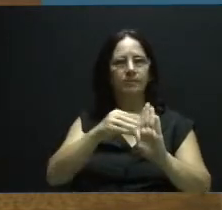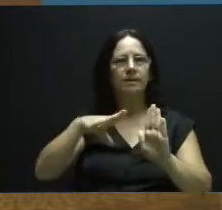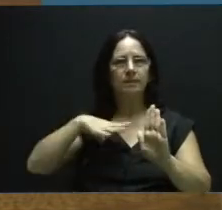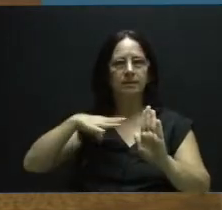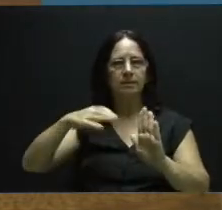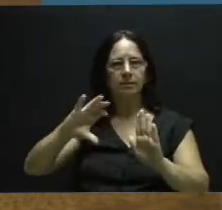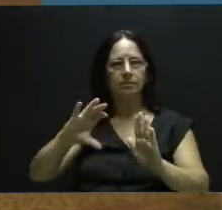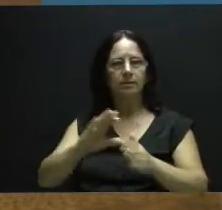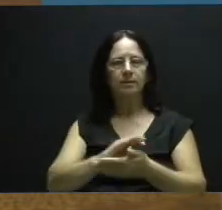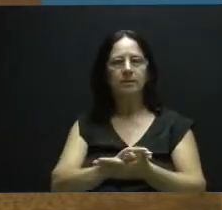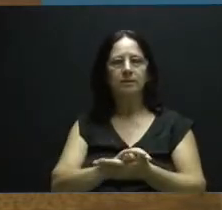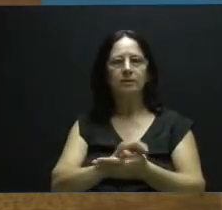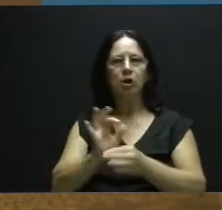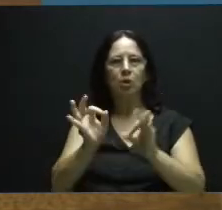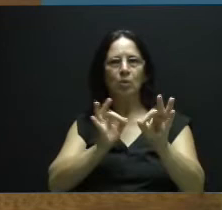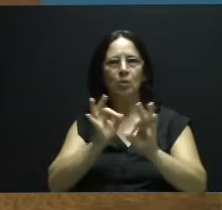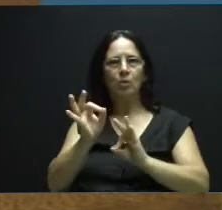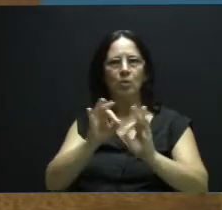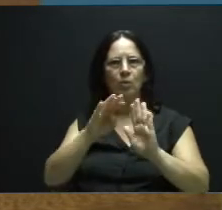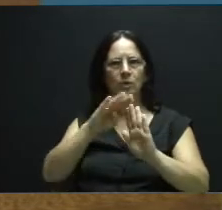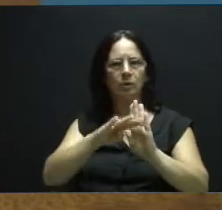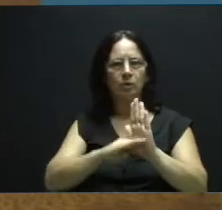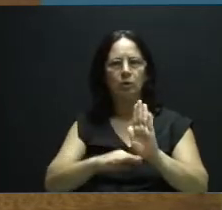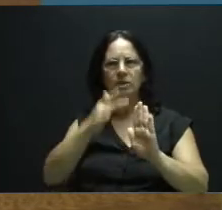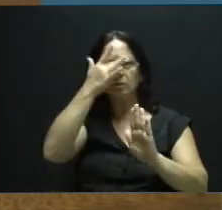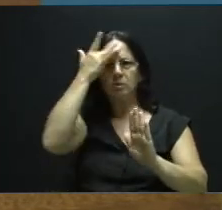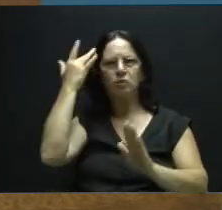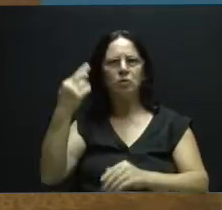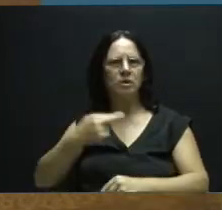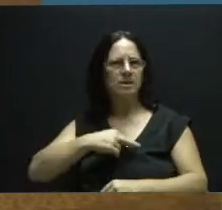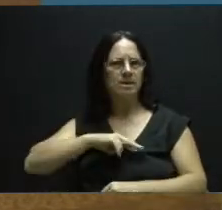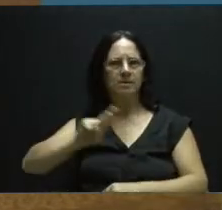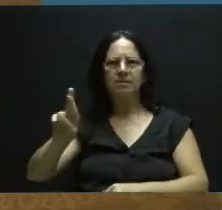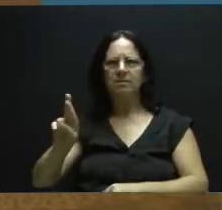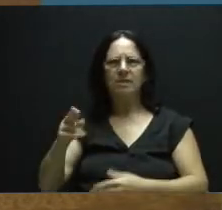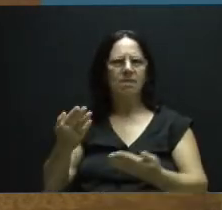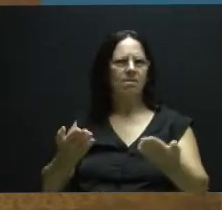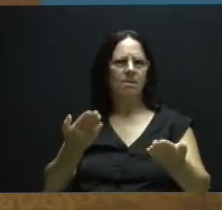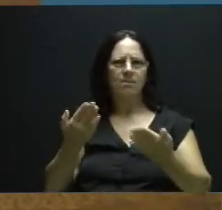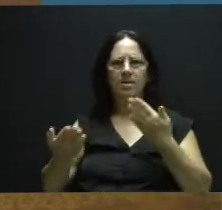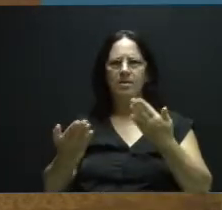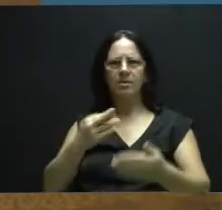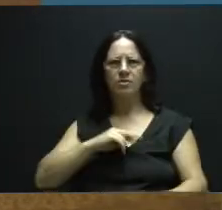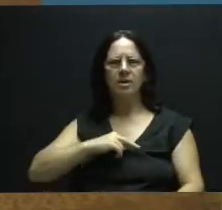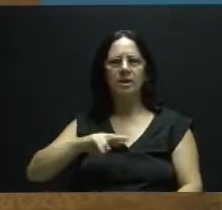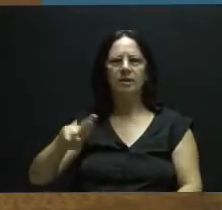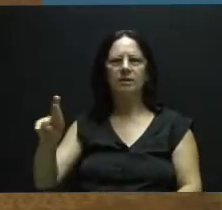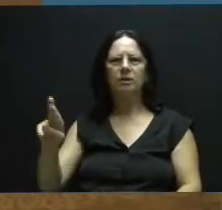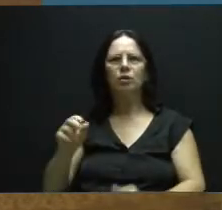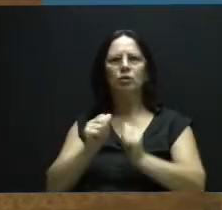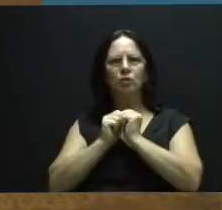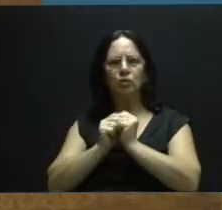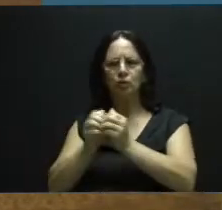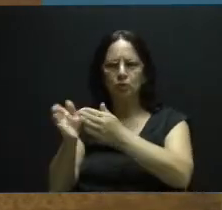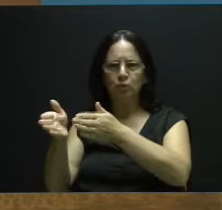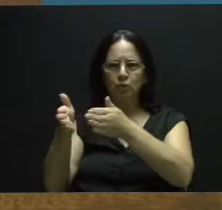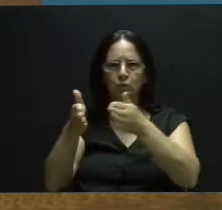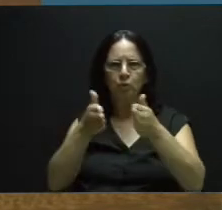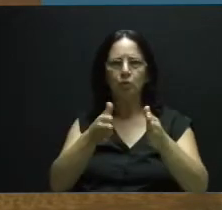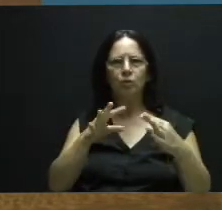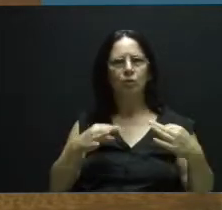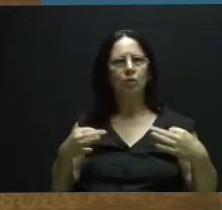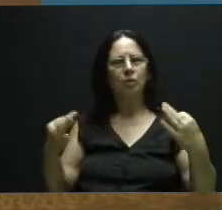e realmente trazendo uma regulamentação para todos religiosos independente da religião que assim seja está acompanhando o seu paciente acompanhando seu